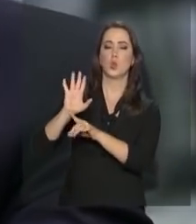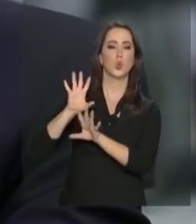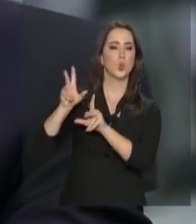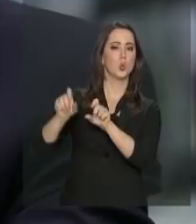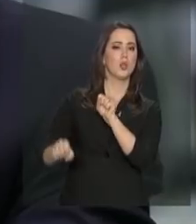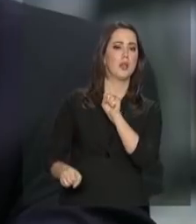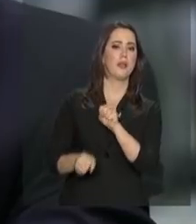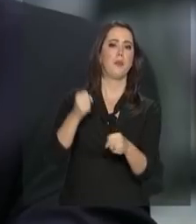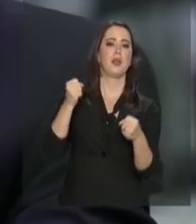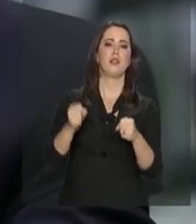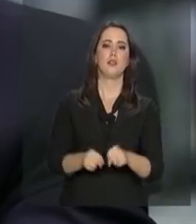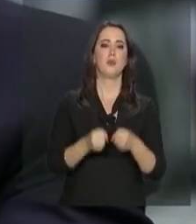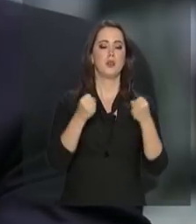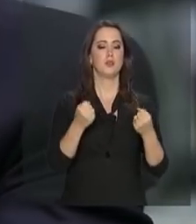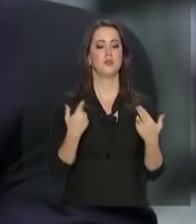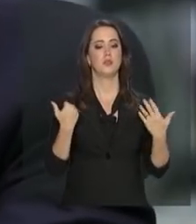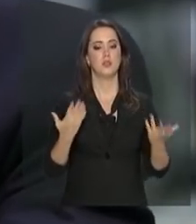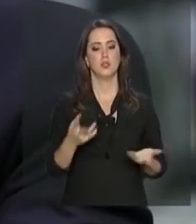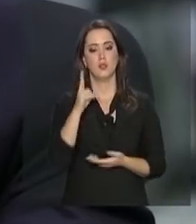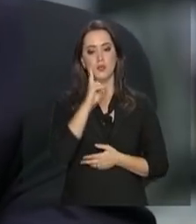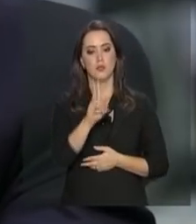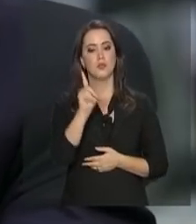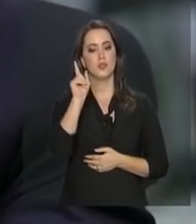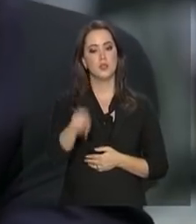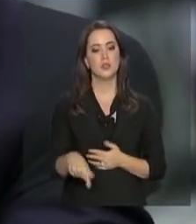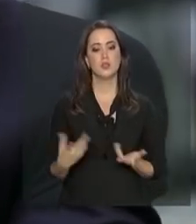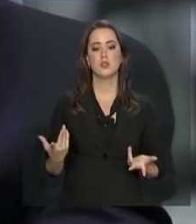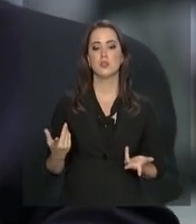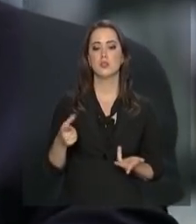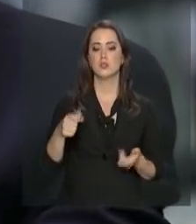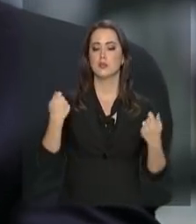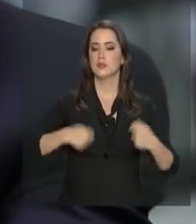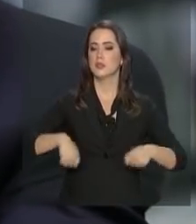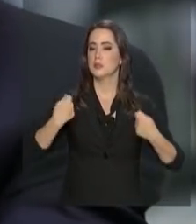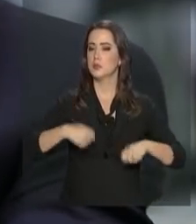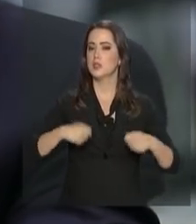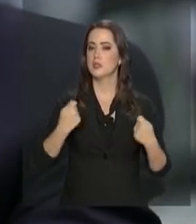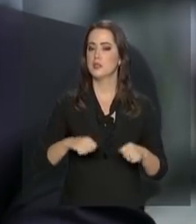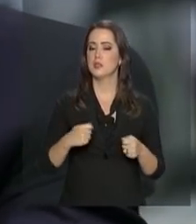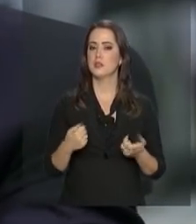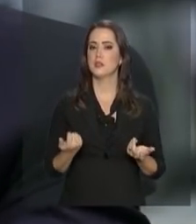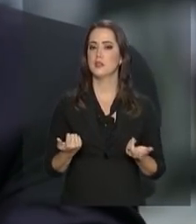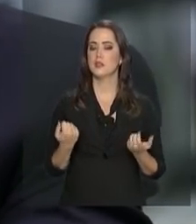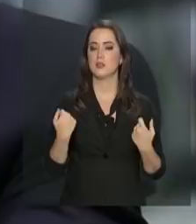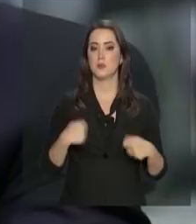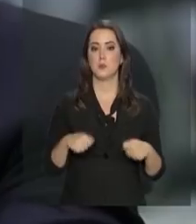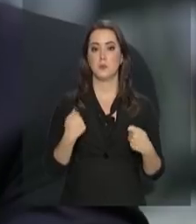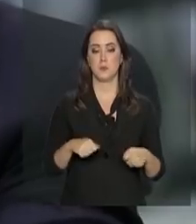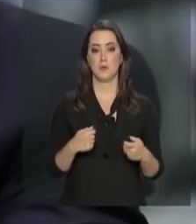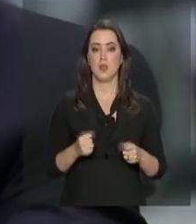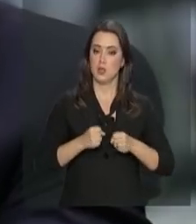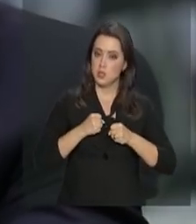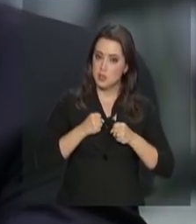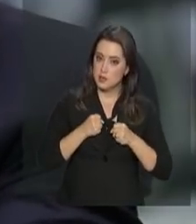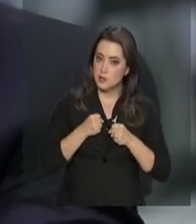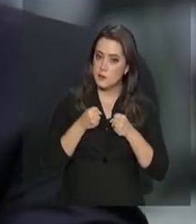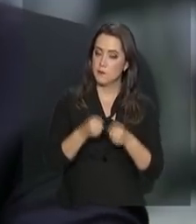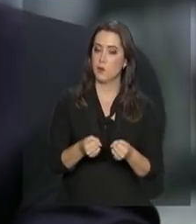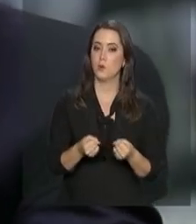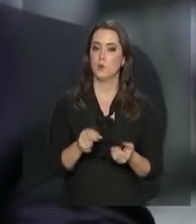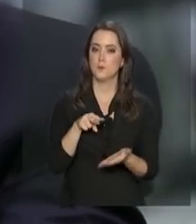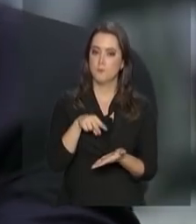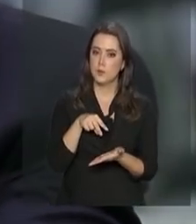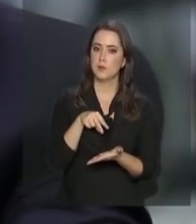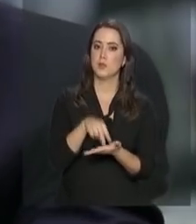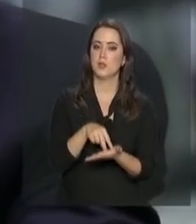municípios todos quebrados então veja que é uma situação que requer muita muita dedicação muita firmeza